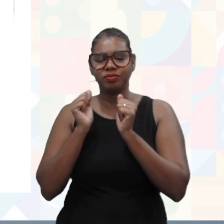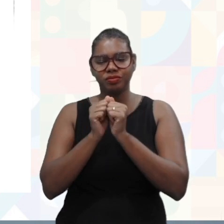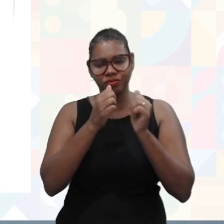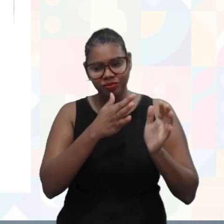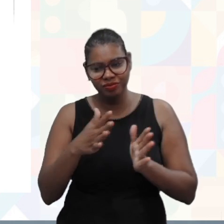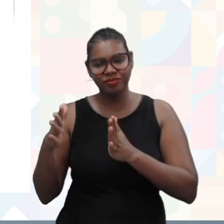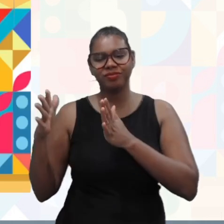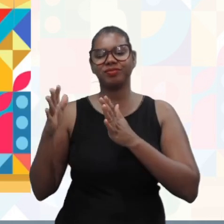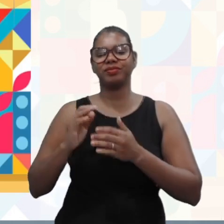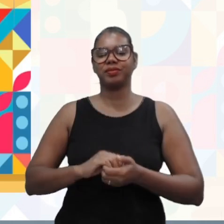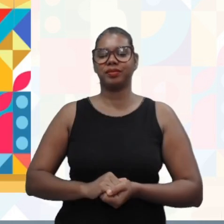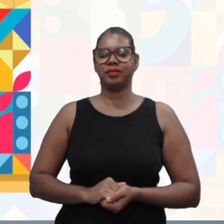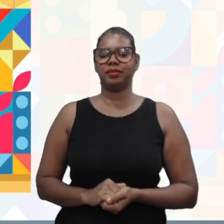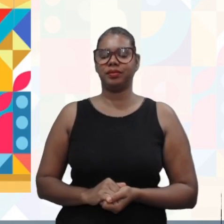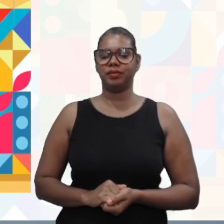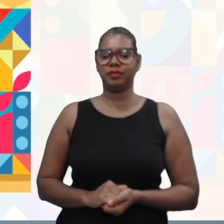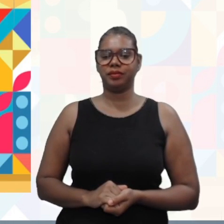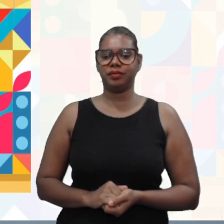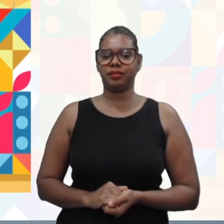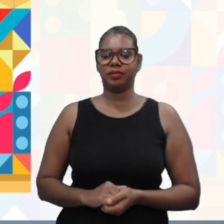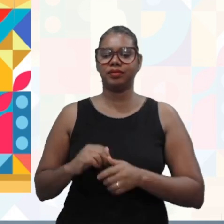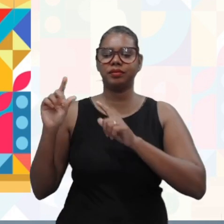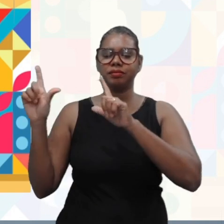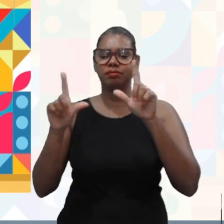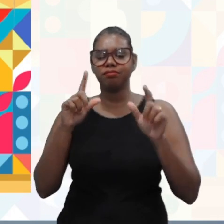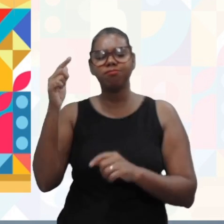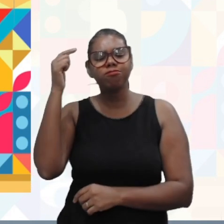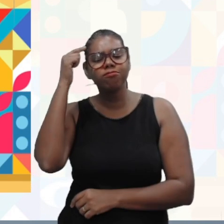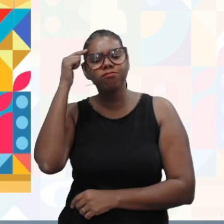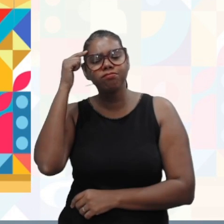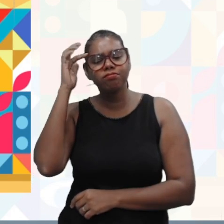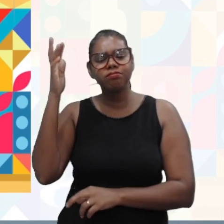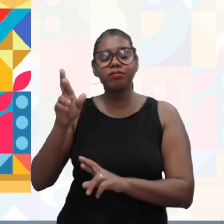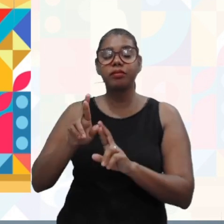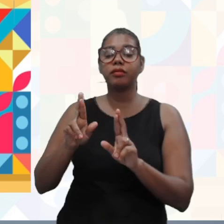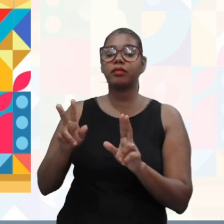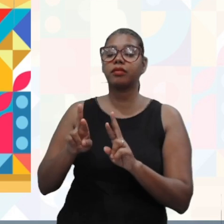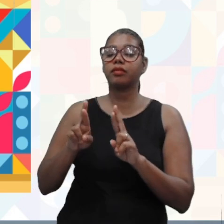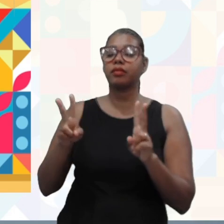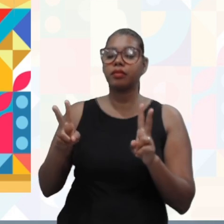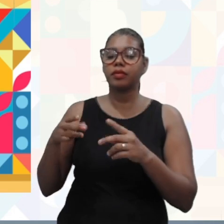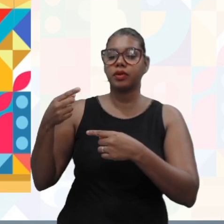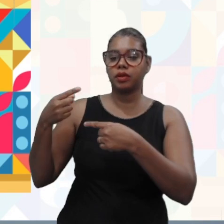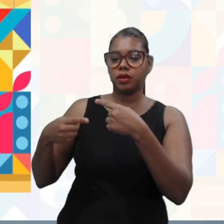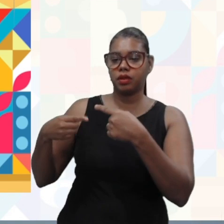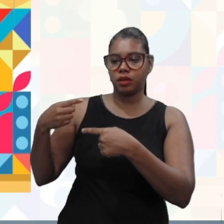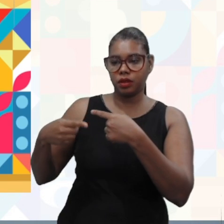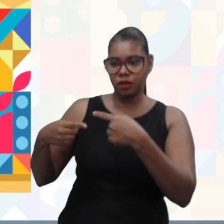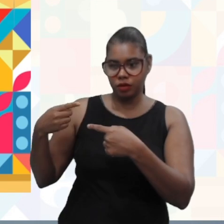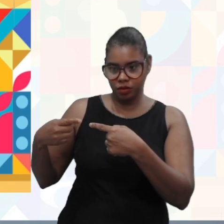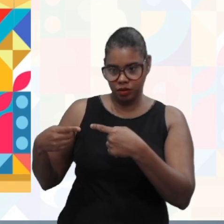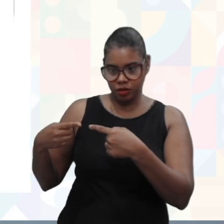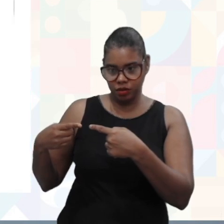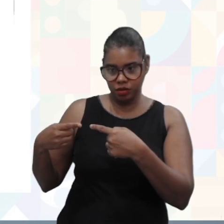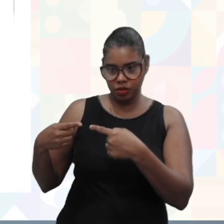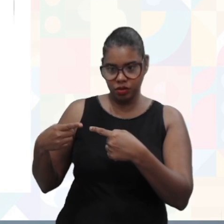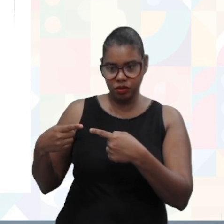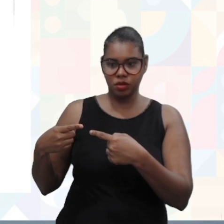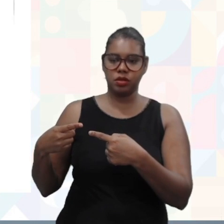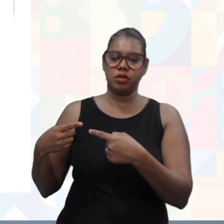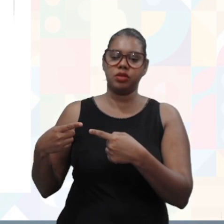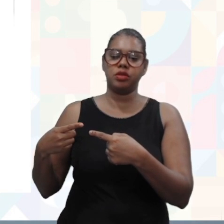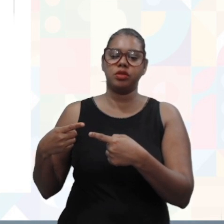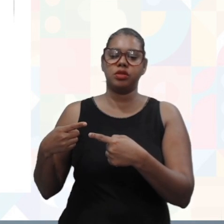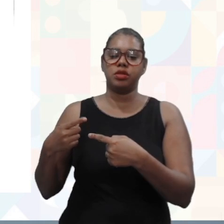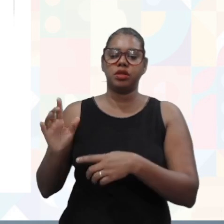longo do nosso componente. Então, para pensar essa diferença entre política e políticas de